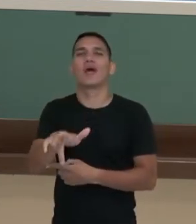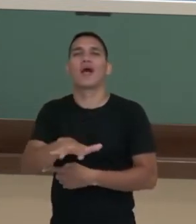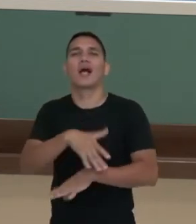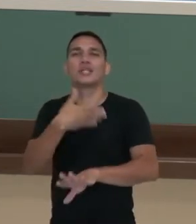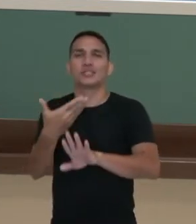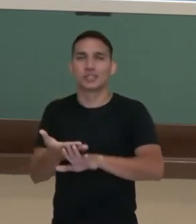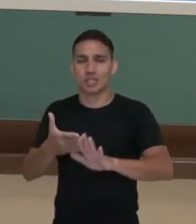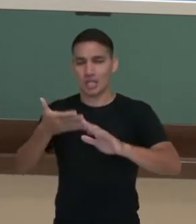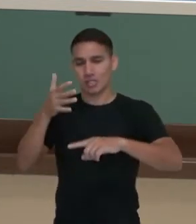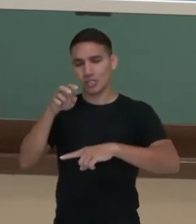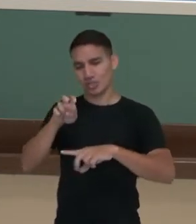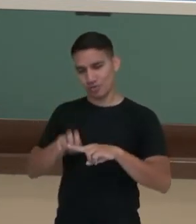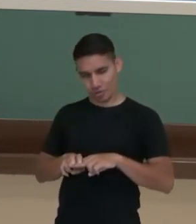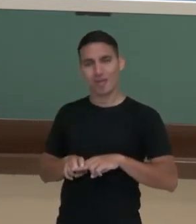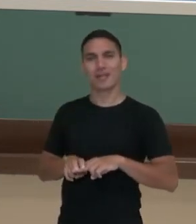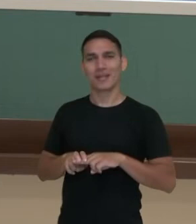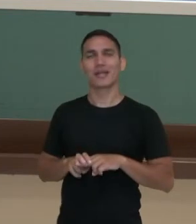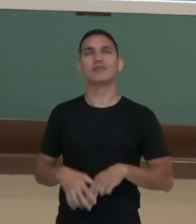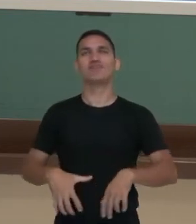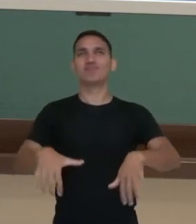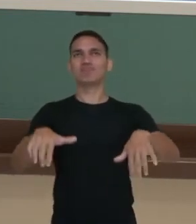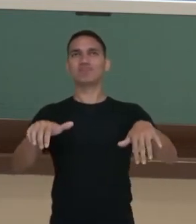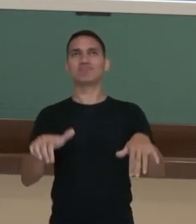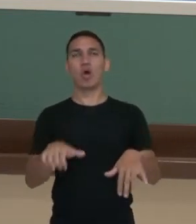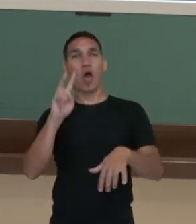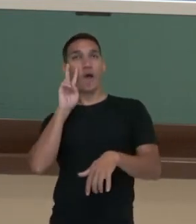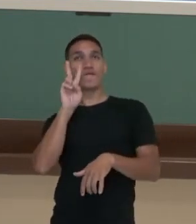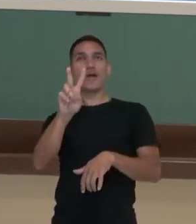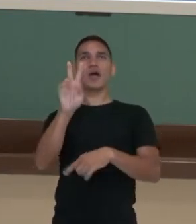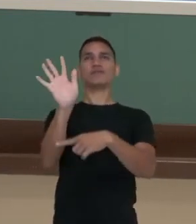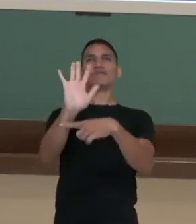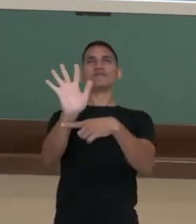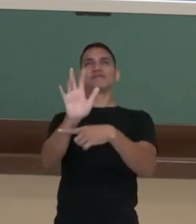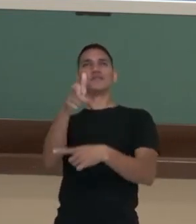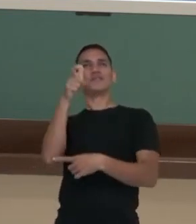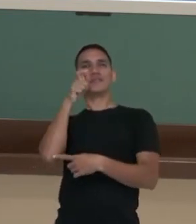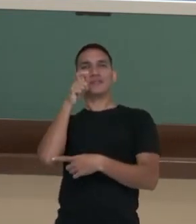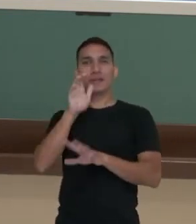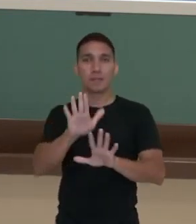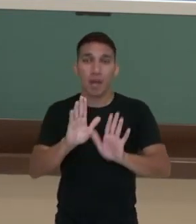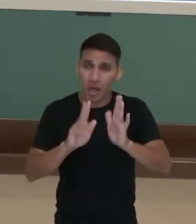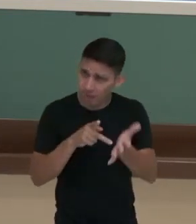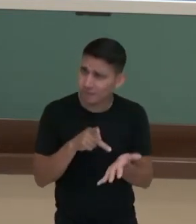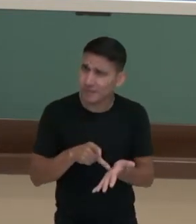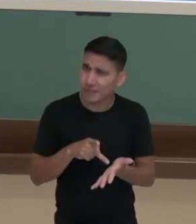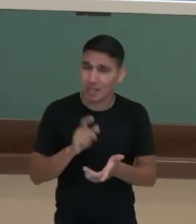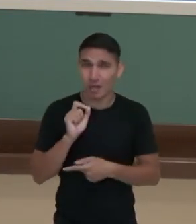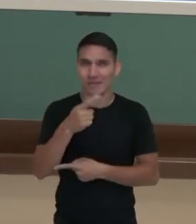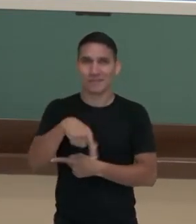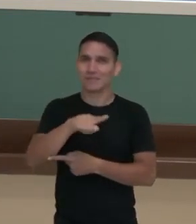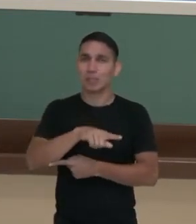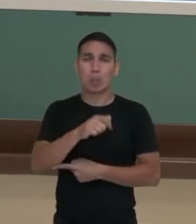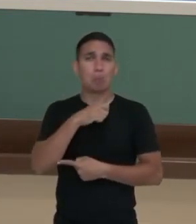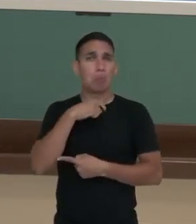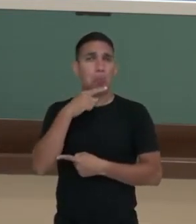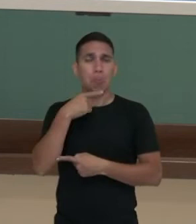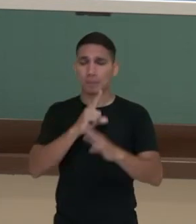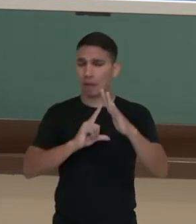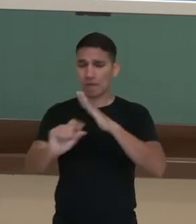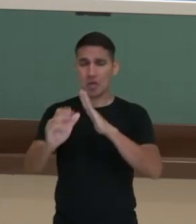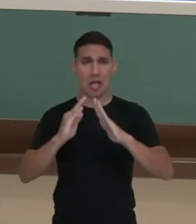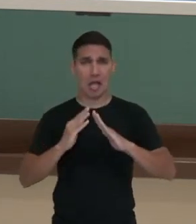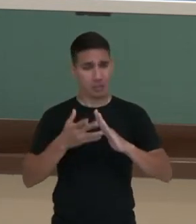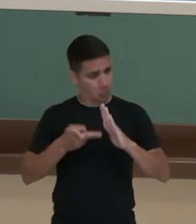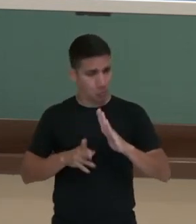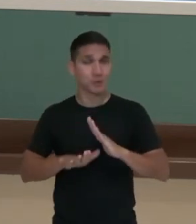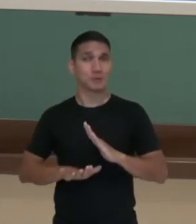cinema, sentaria na sua poltrona do cinema e assistiria ao seu filme. Mas na verdade, você nem saiu da sua casa ainda,